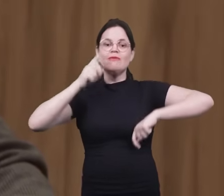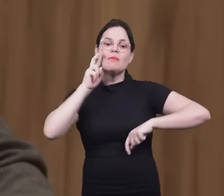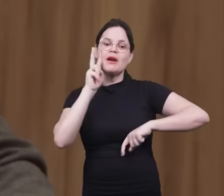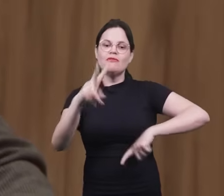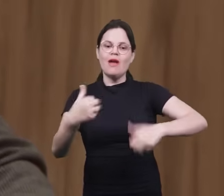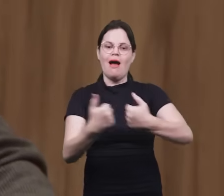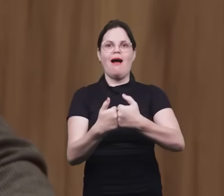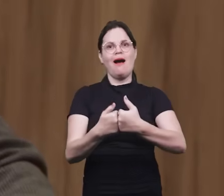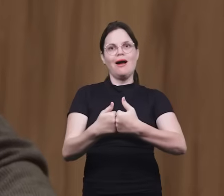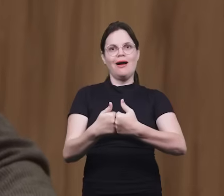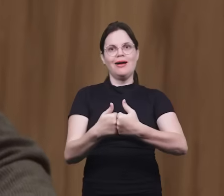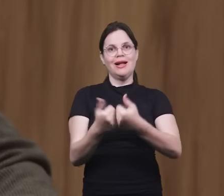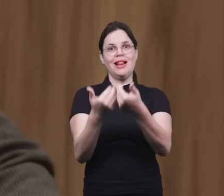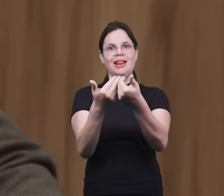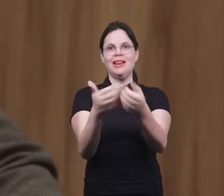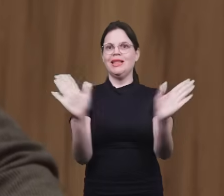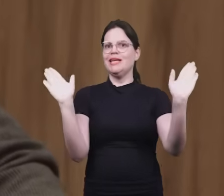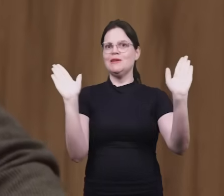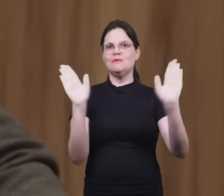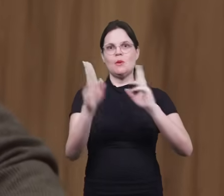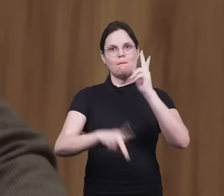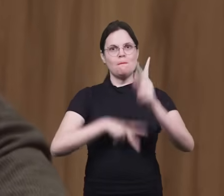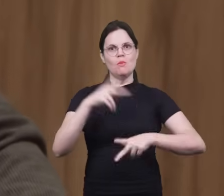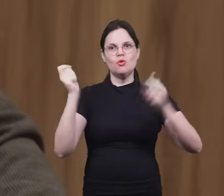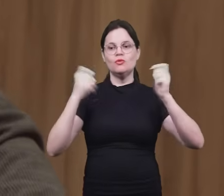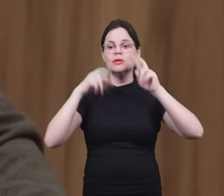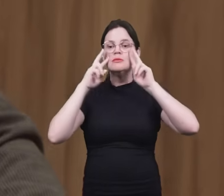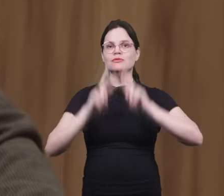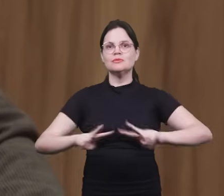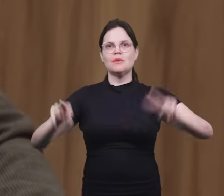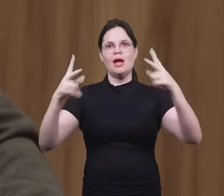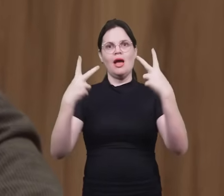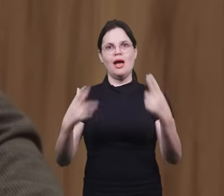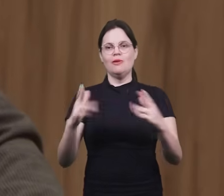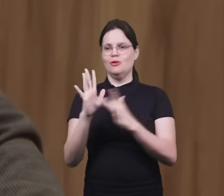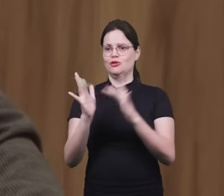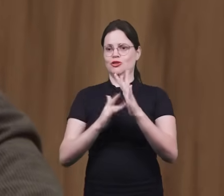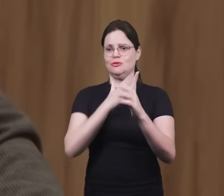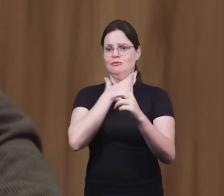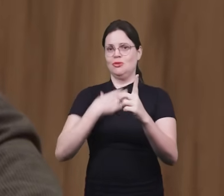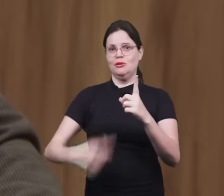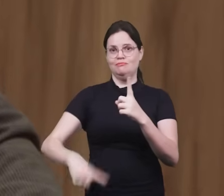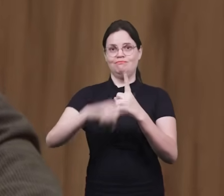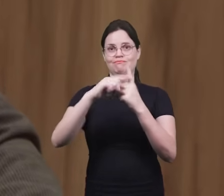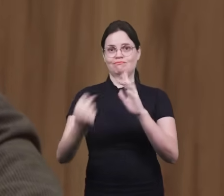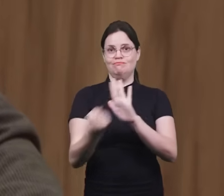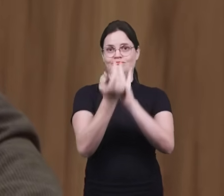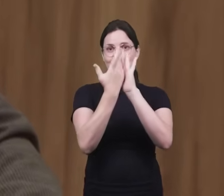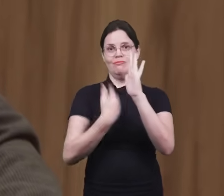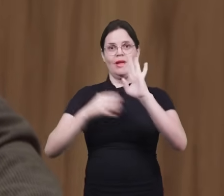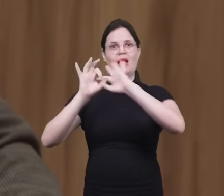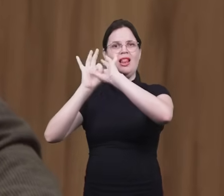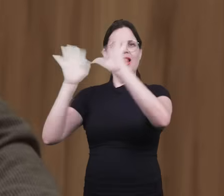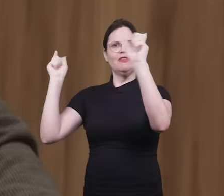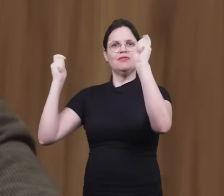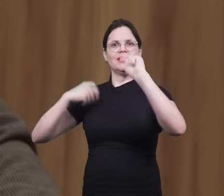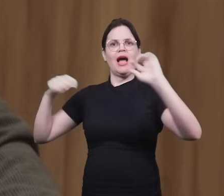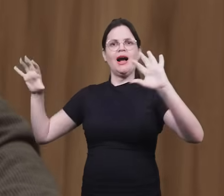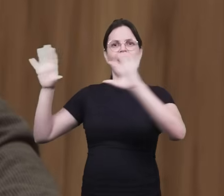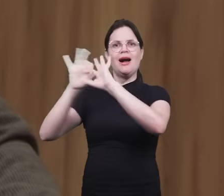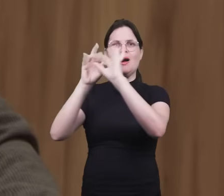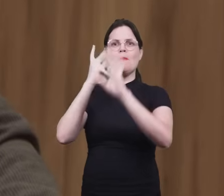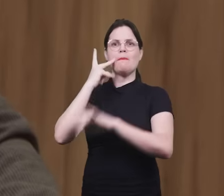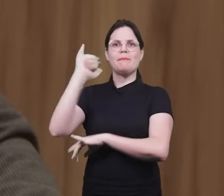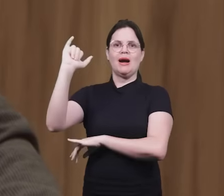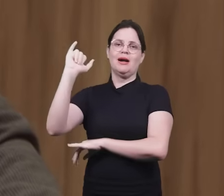palavra de Deus foi aberta ao povo, não só a letra, mas o mais importante é a palavra